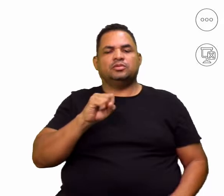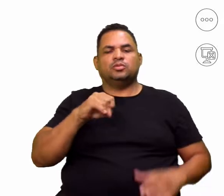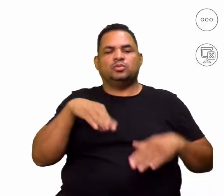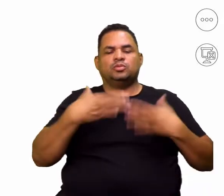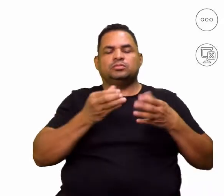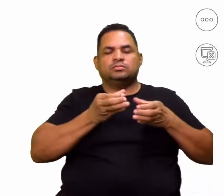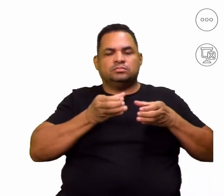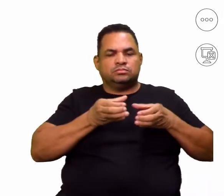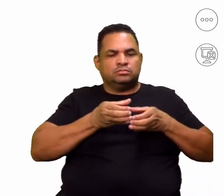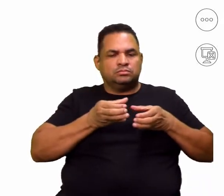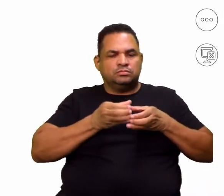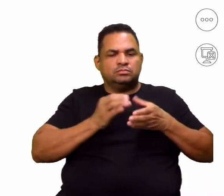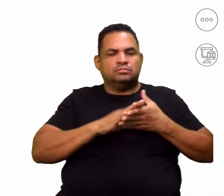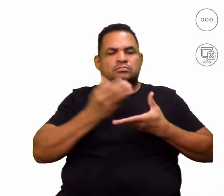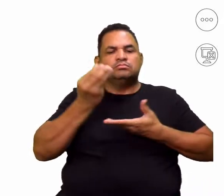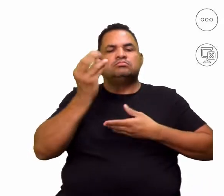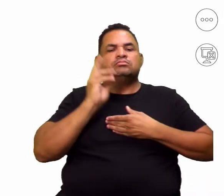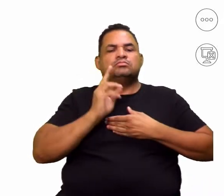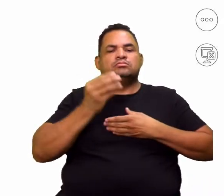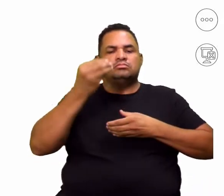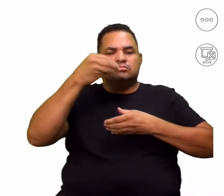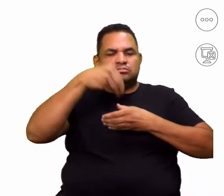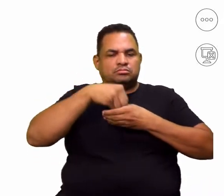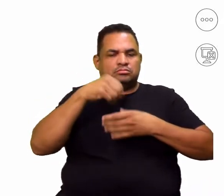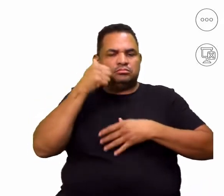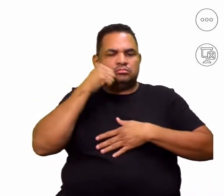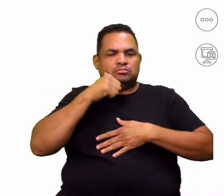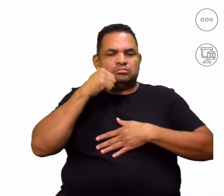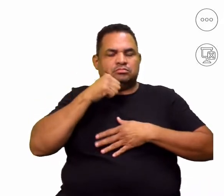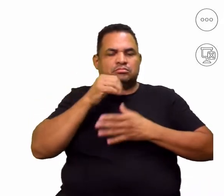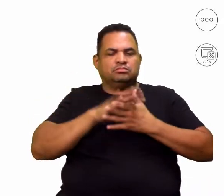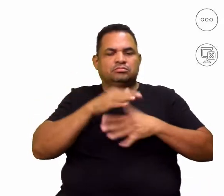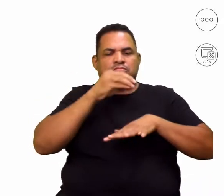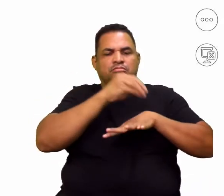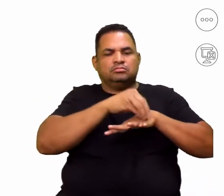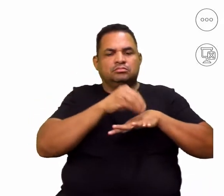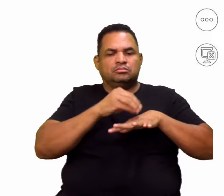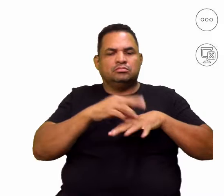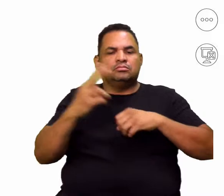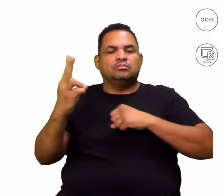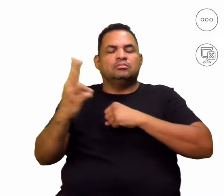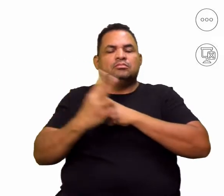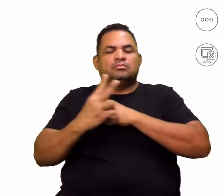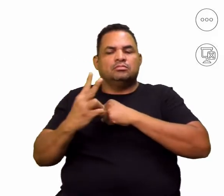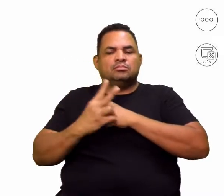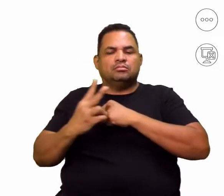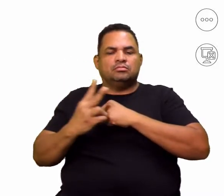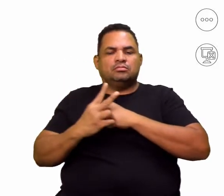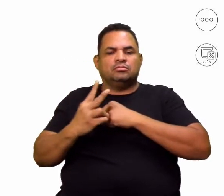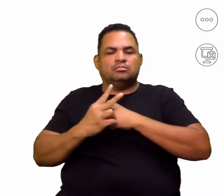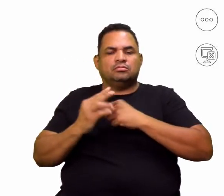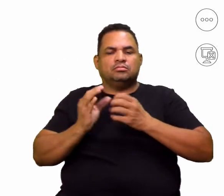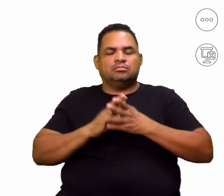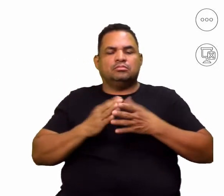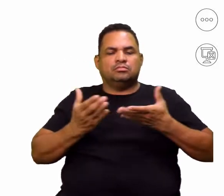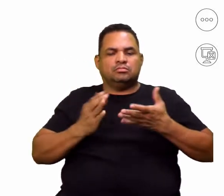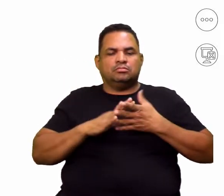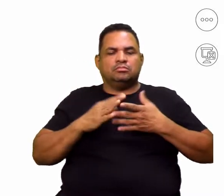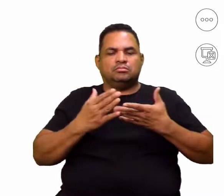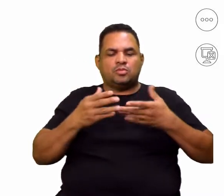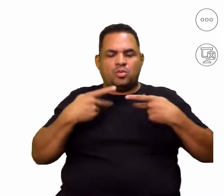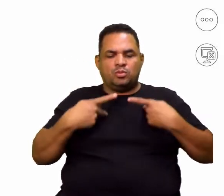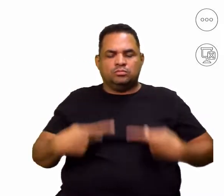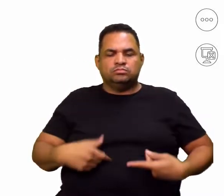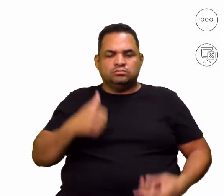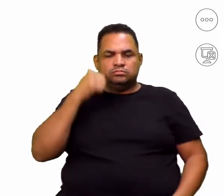embriões permanecem dentro do corpo da fêmea, sendo nutridos e protegidos pelo corpo